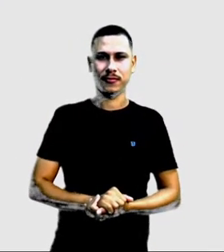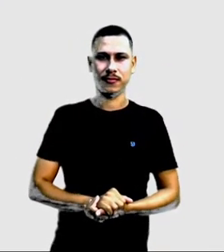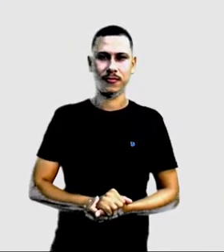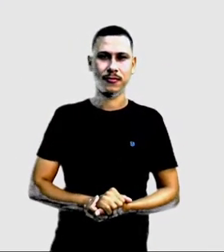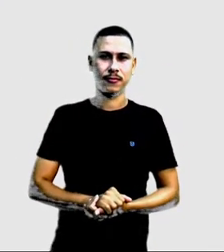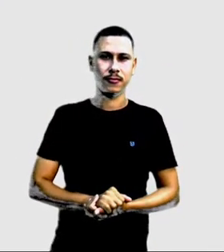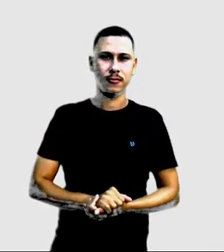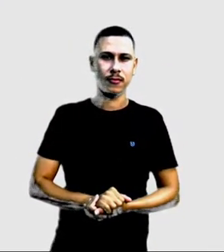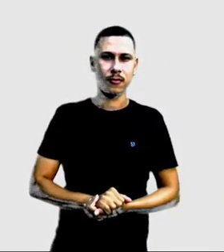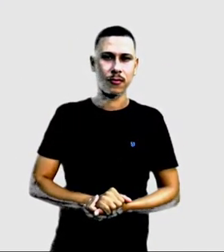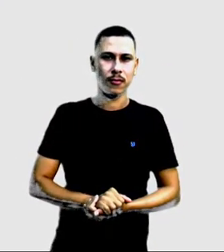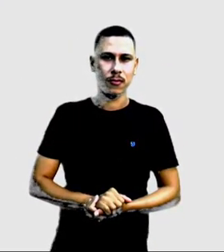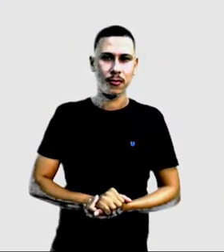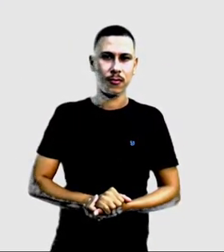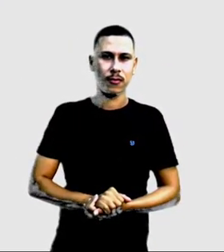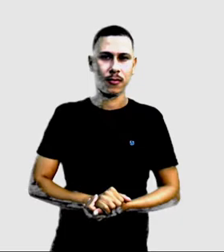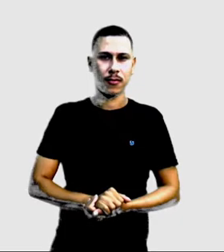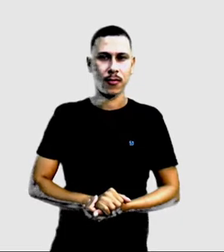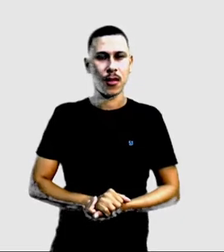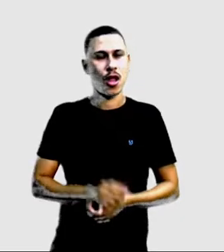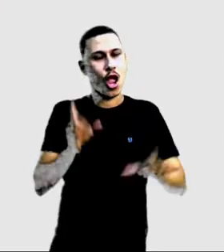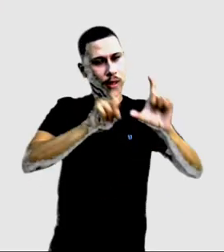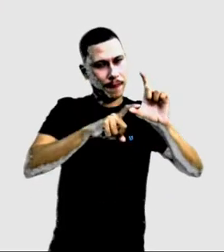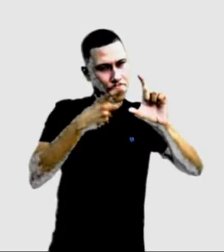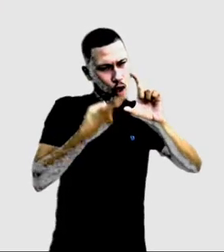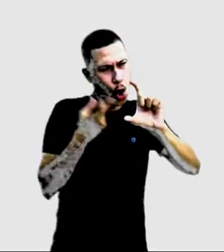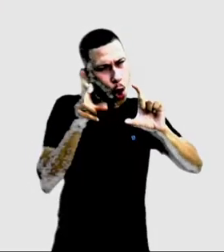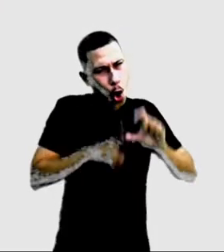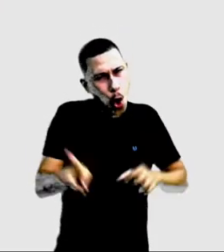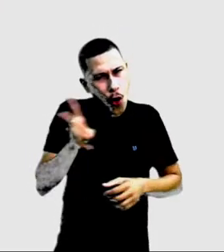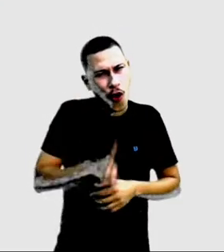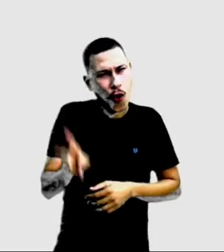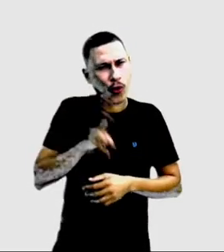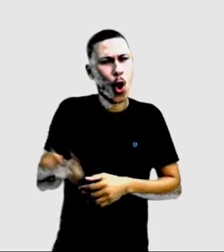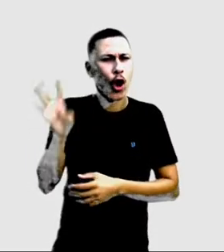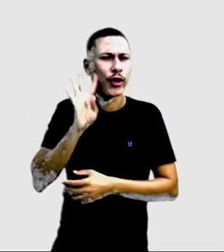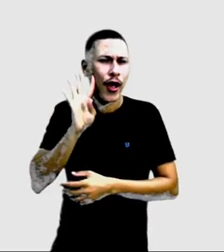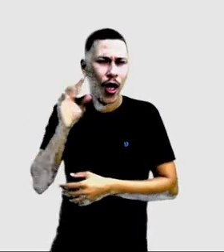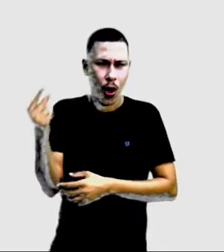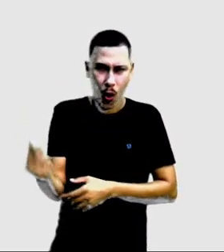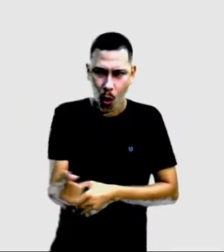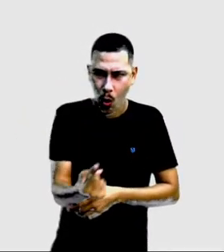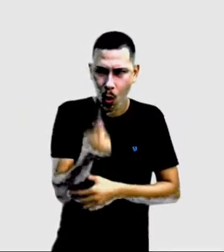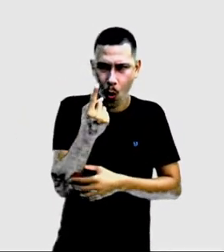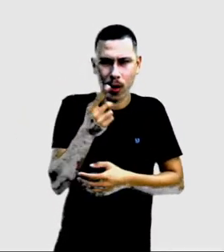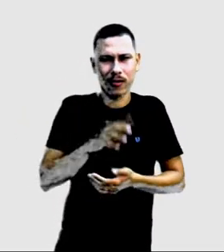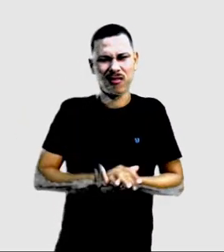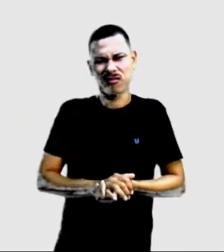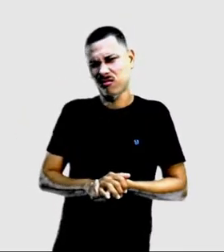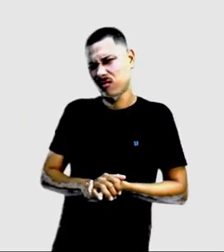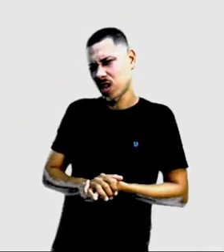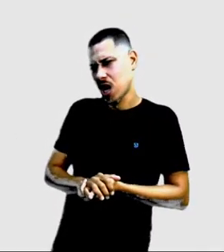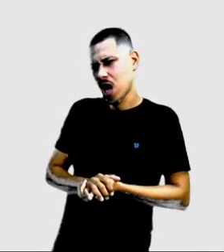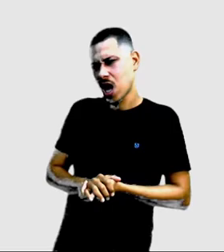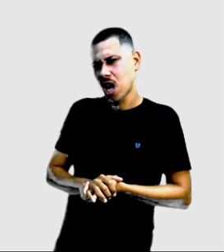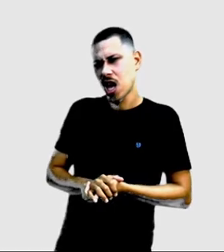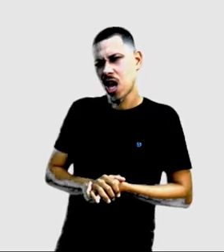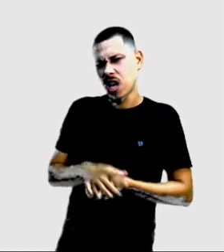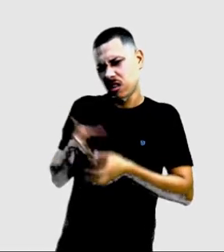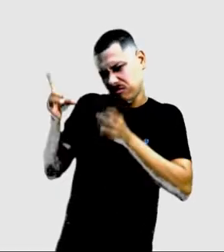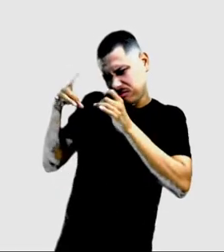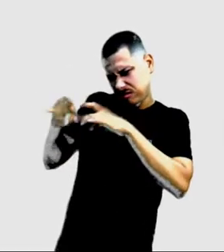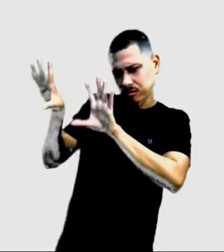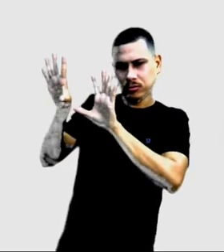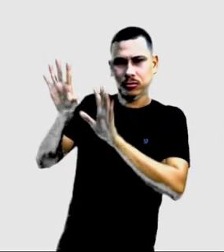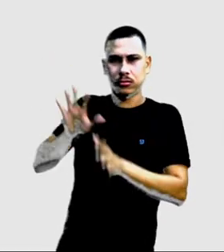Seguindo aí com as nossas expressões, nós temos uma muito legal, que é never mind, que é deixa pra lá. Esse never